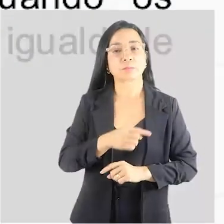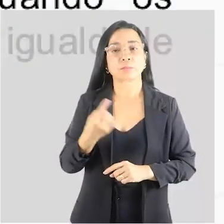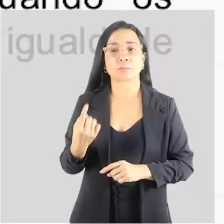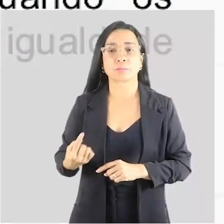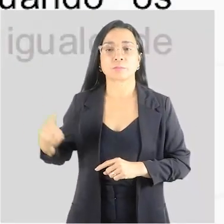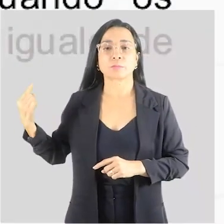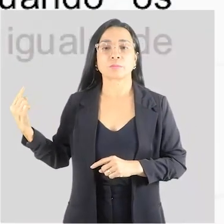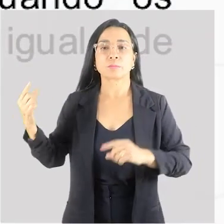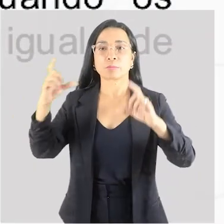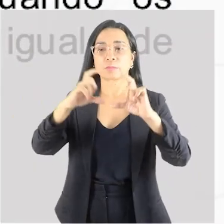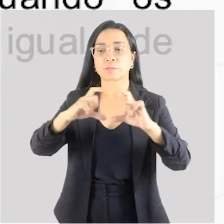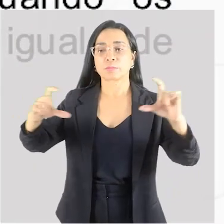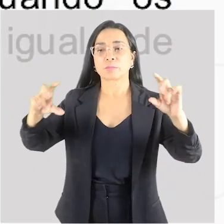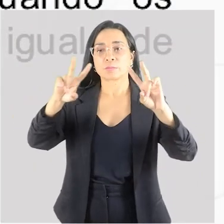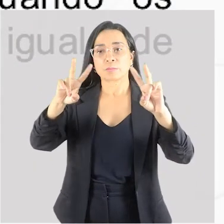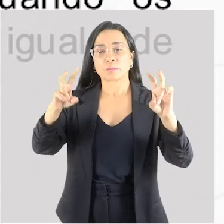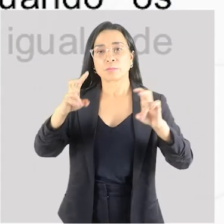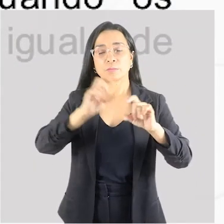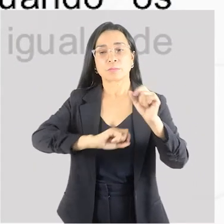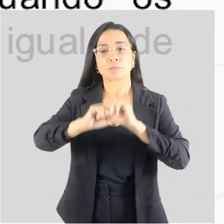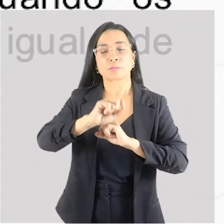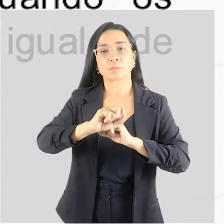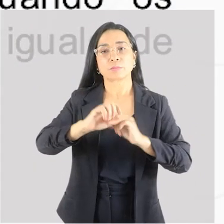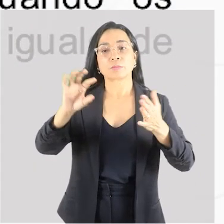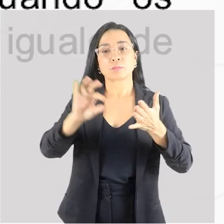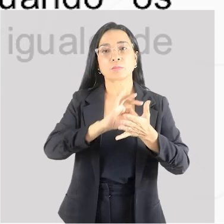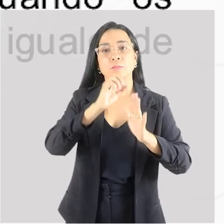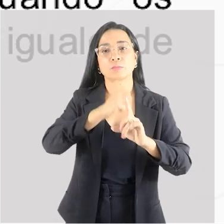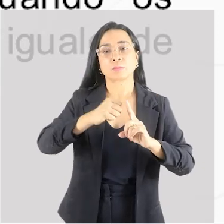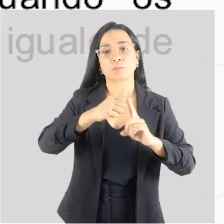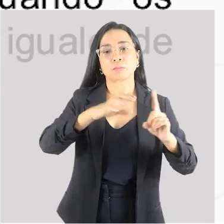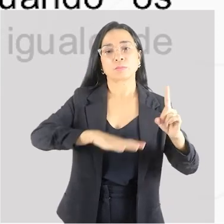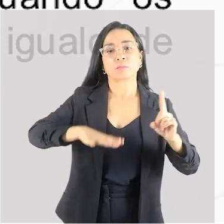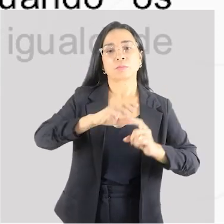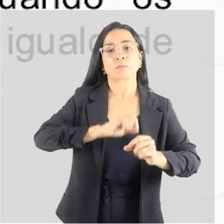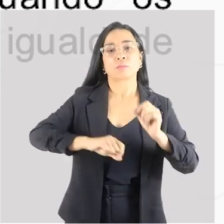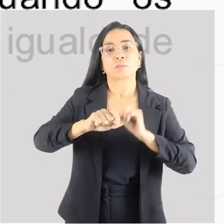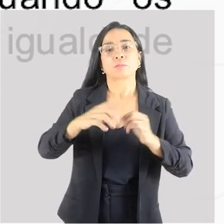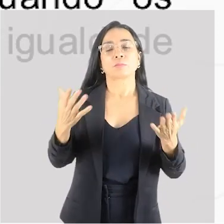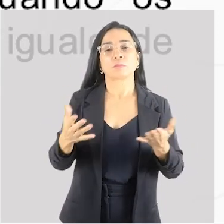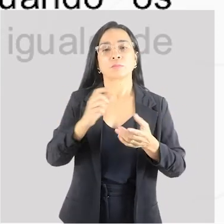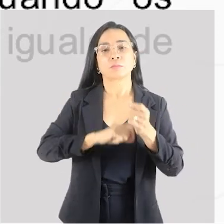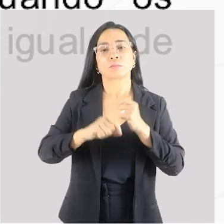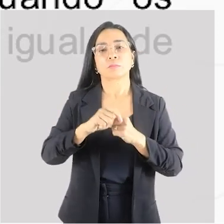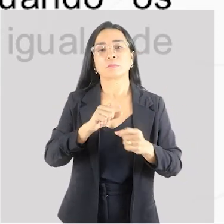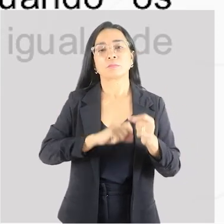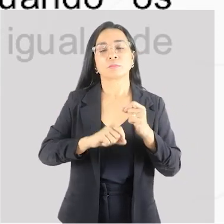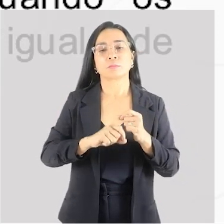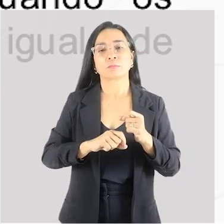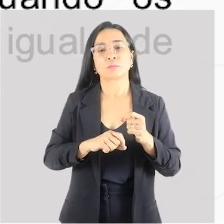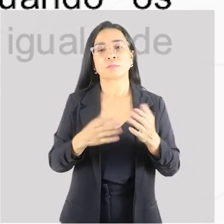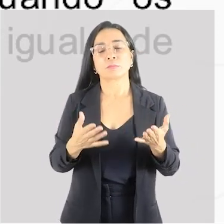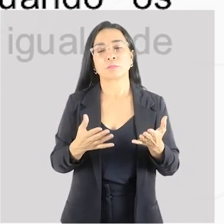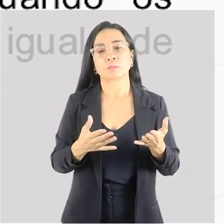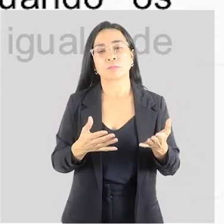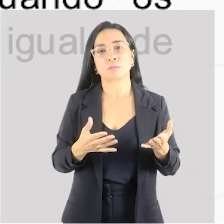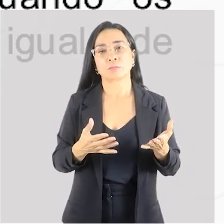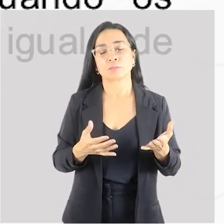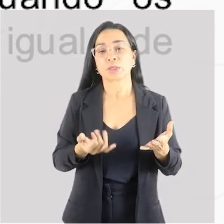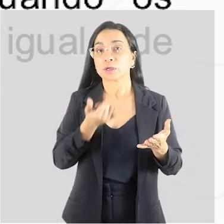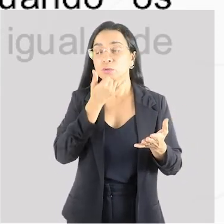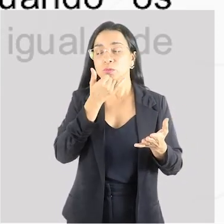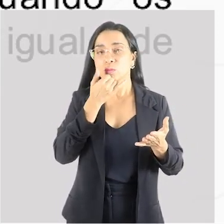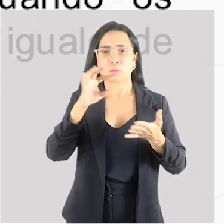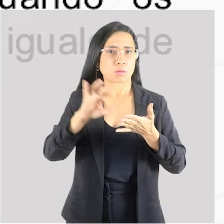uma citação dele. Este contrato social traz para a gente uma série de reflexões que são importantes, perfeito? Então, vem comigo